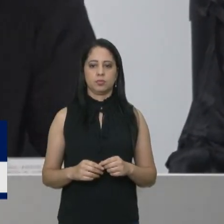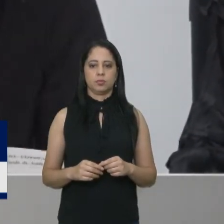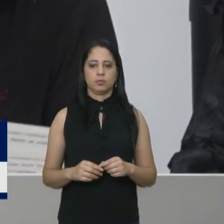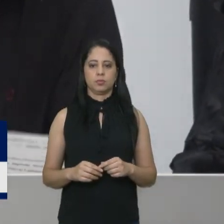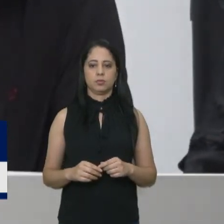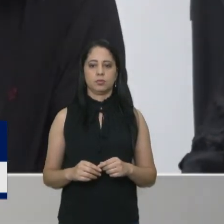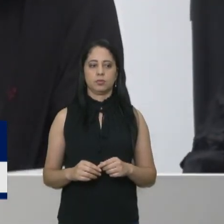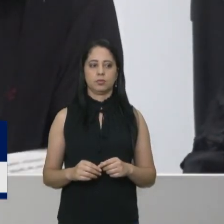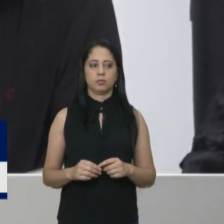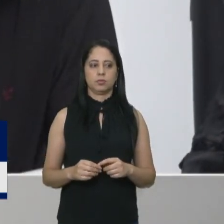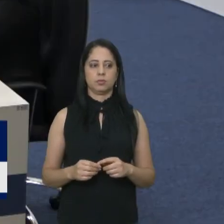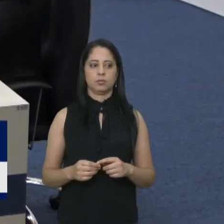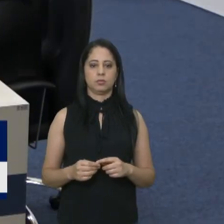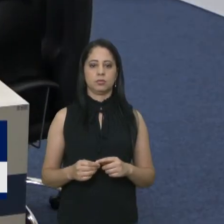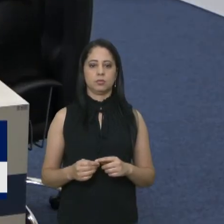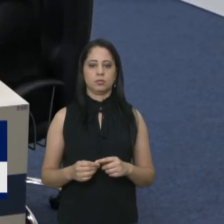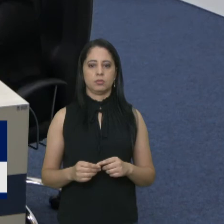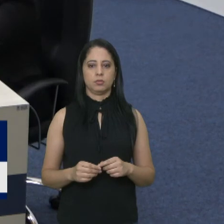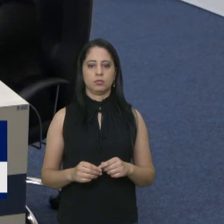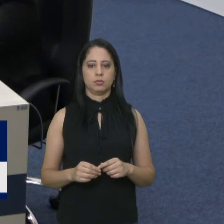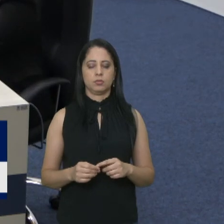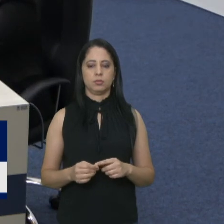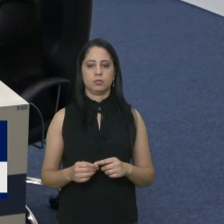O Petit não se inscreveu.